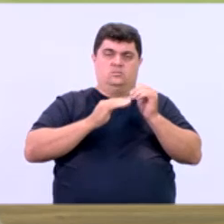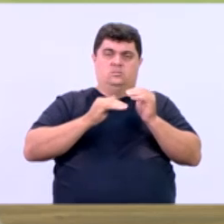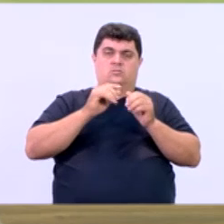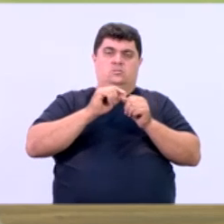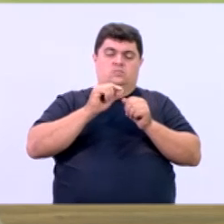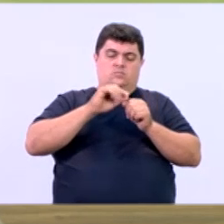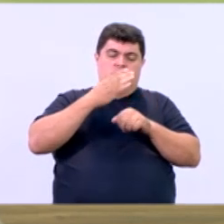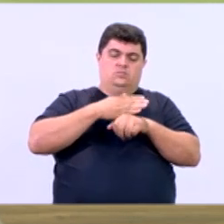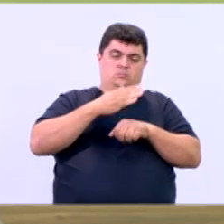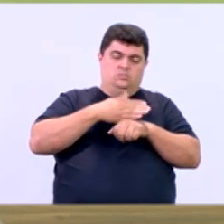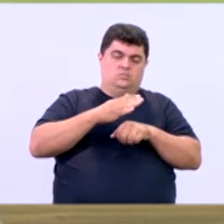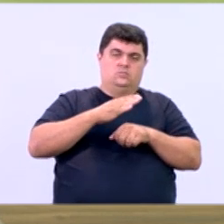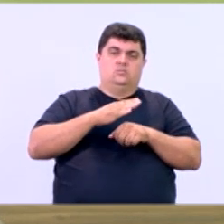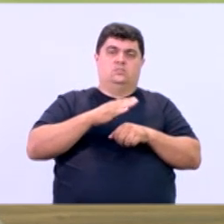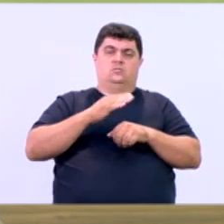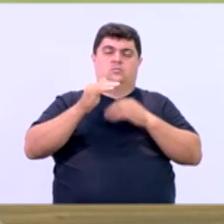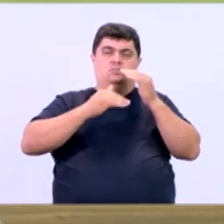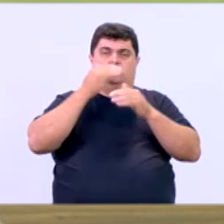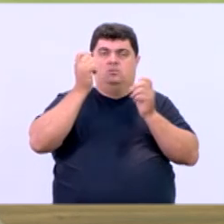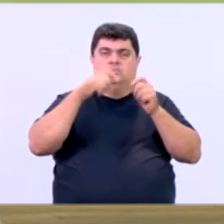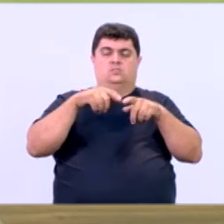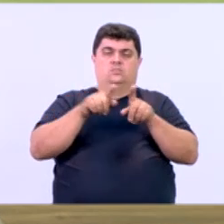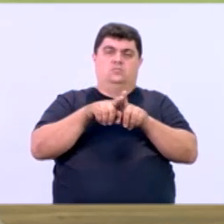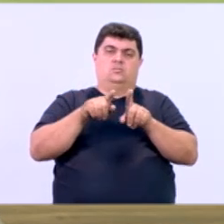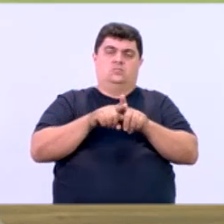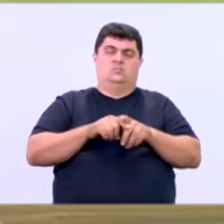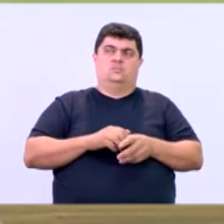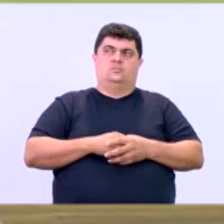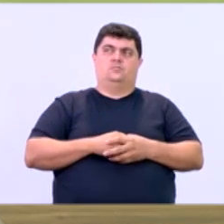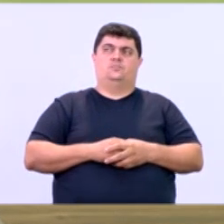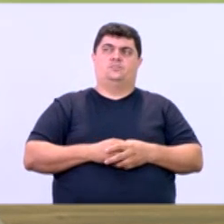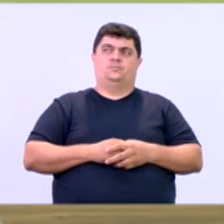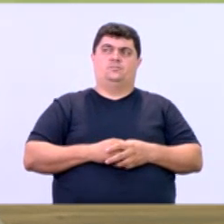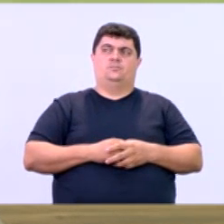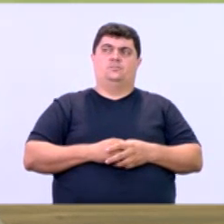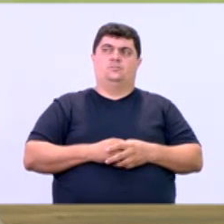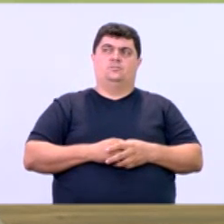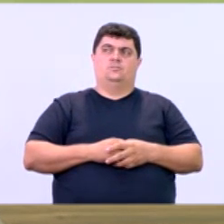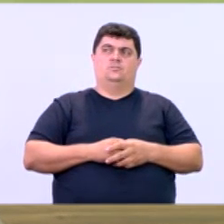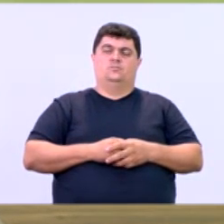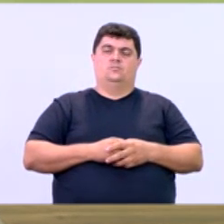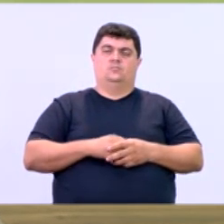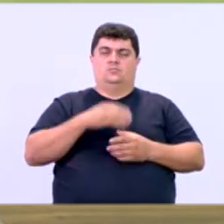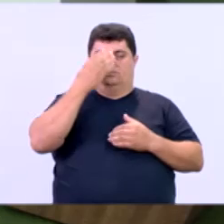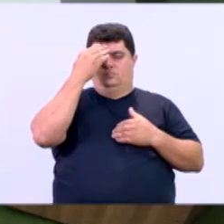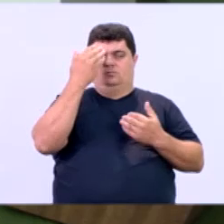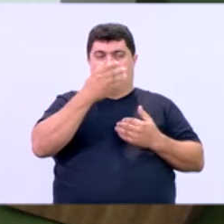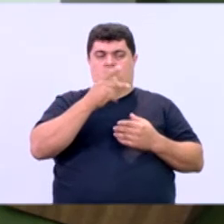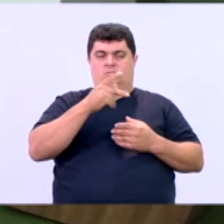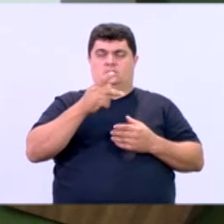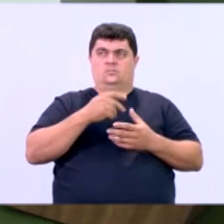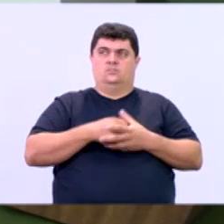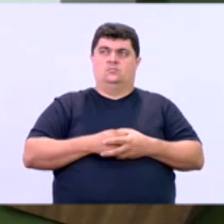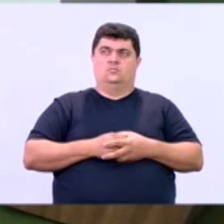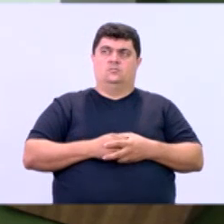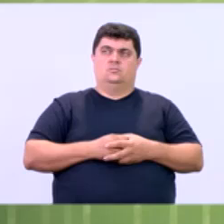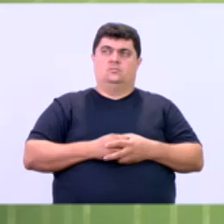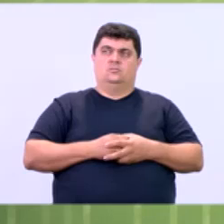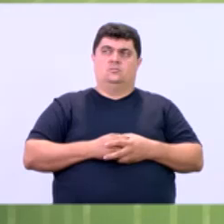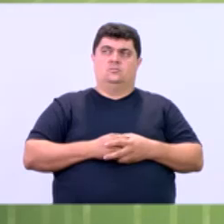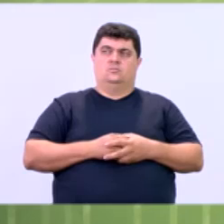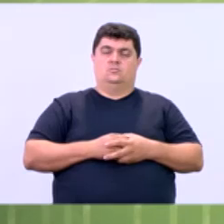melhores exercícios, né, e se desenvolverem mais nessa área de desenvolvimento. É isso. Obrigado, professor. Obrigado, professor